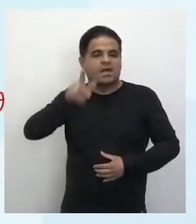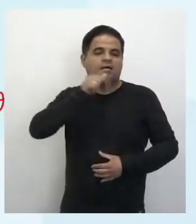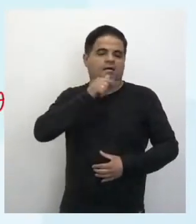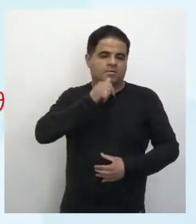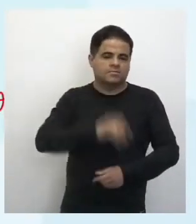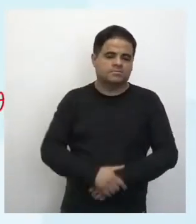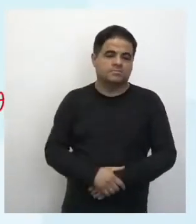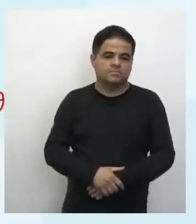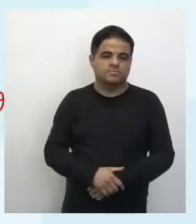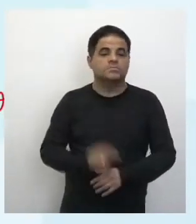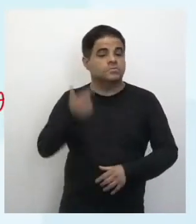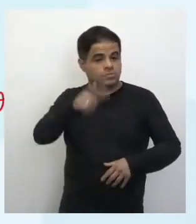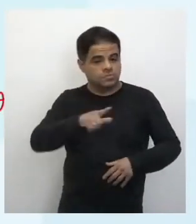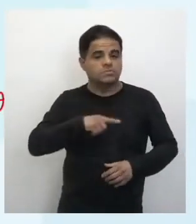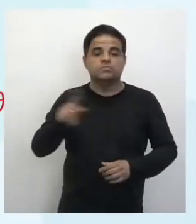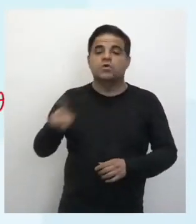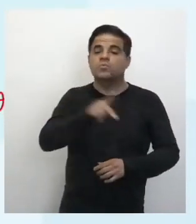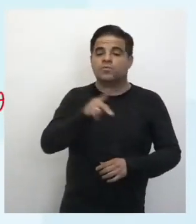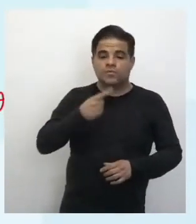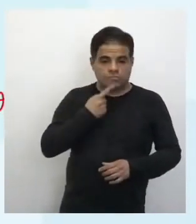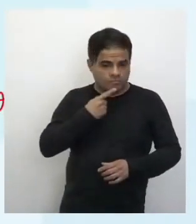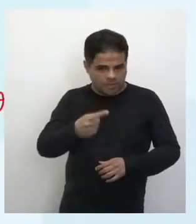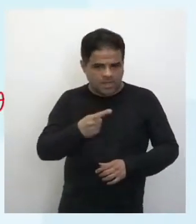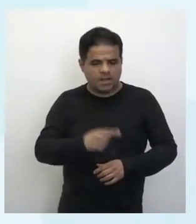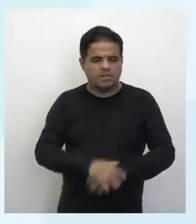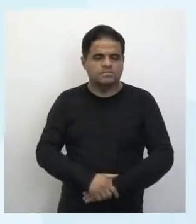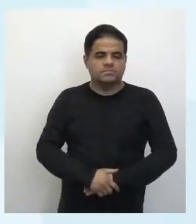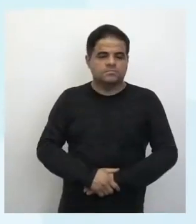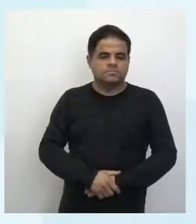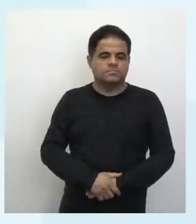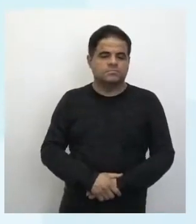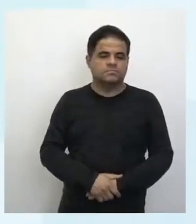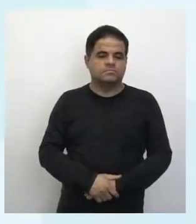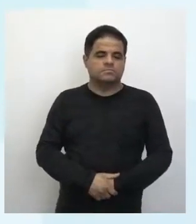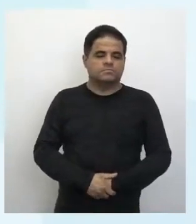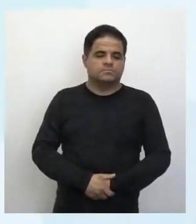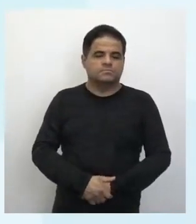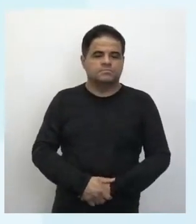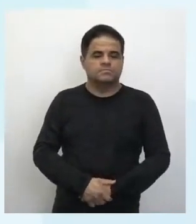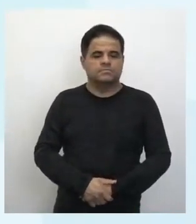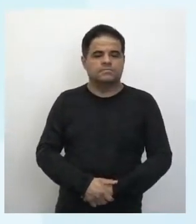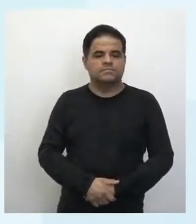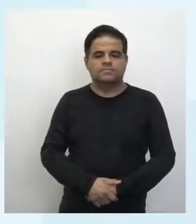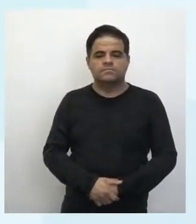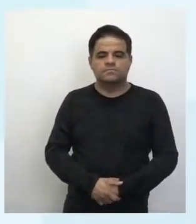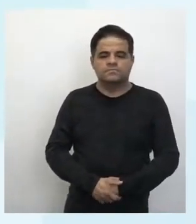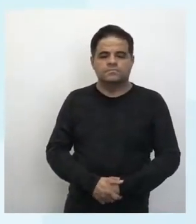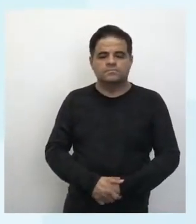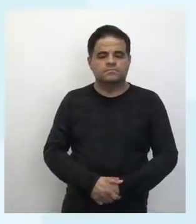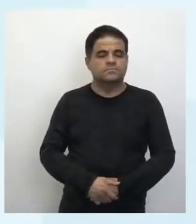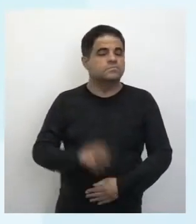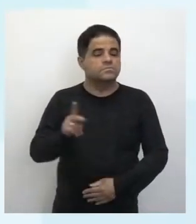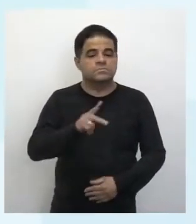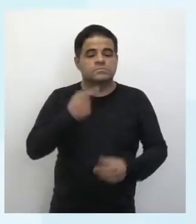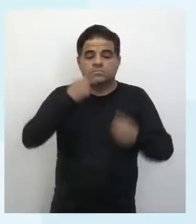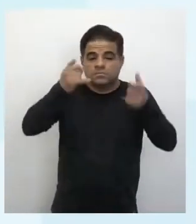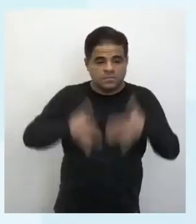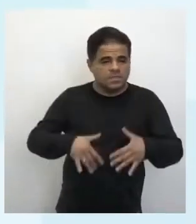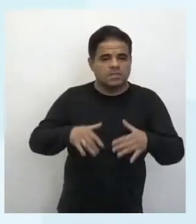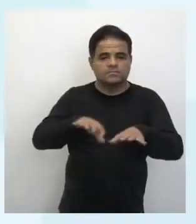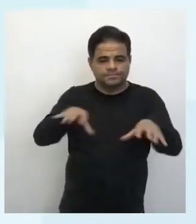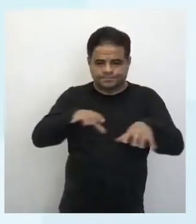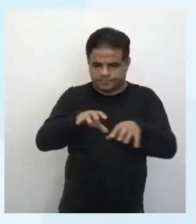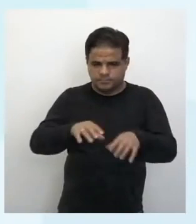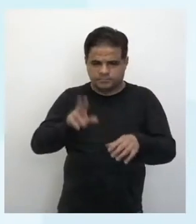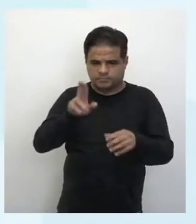E temos também aqui o último, tá acabando já, né? o último. O professor disse que o sistema consiste em